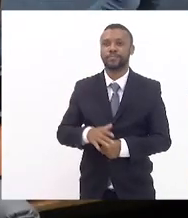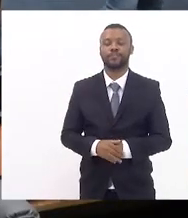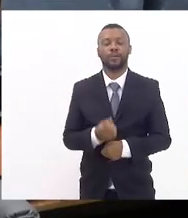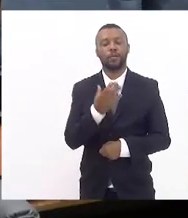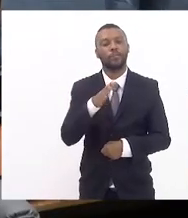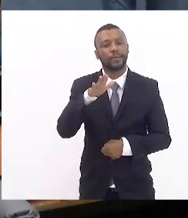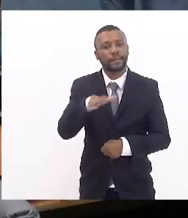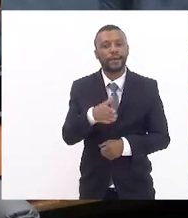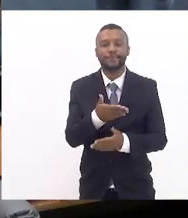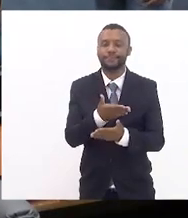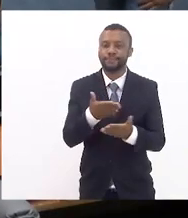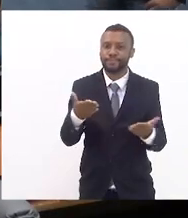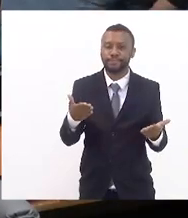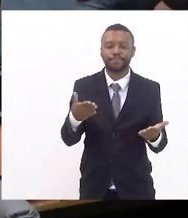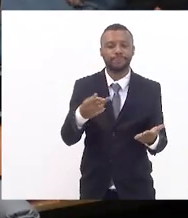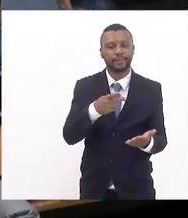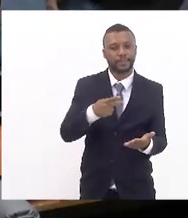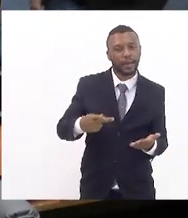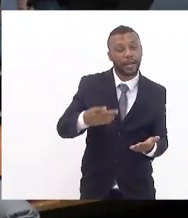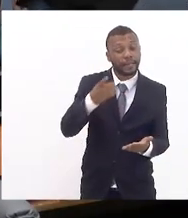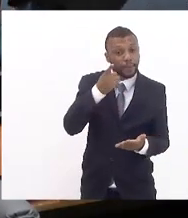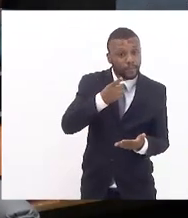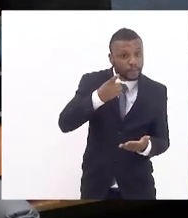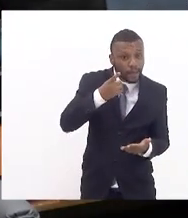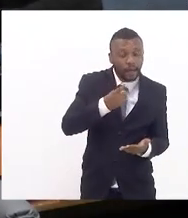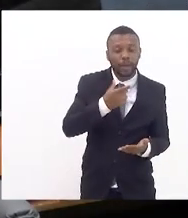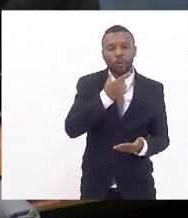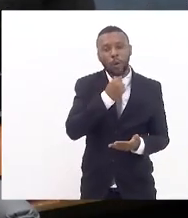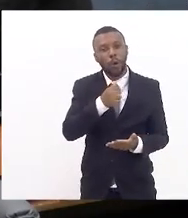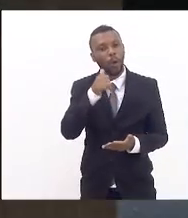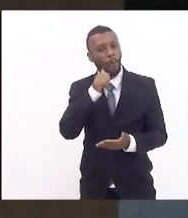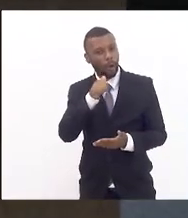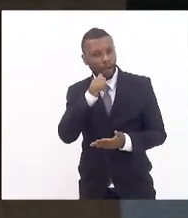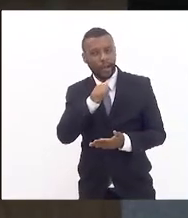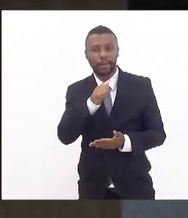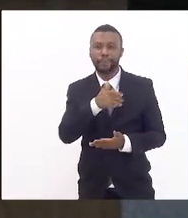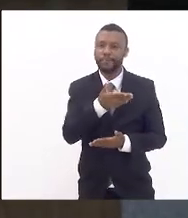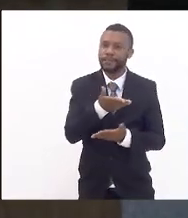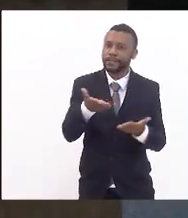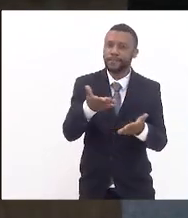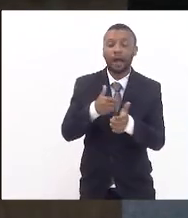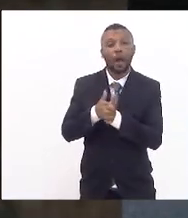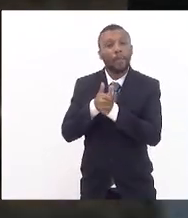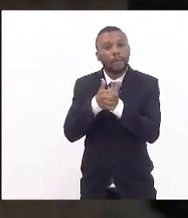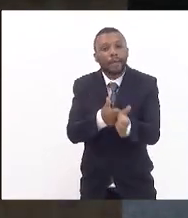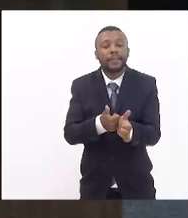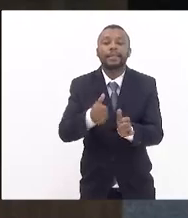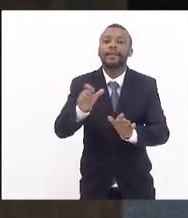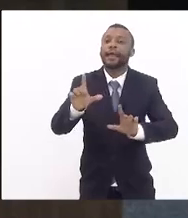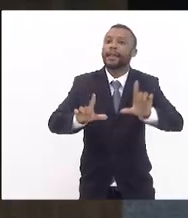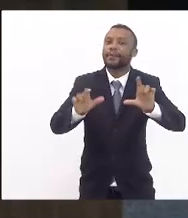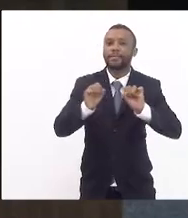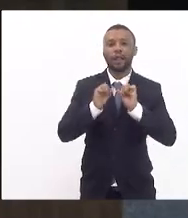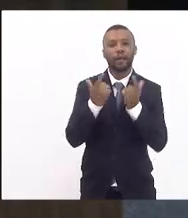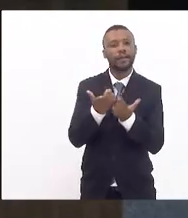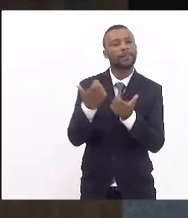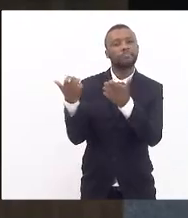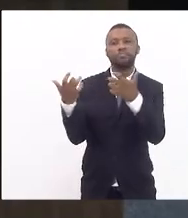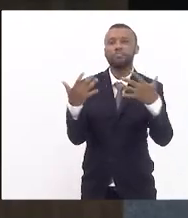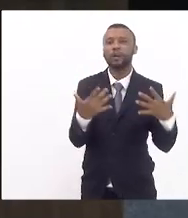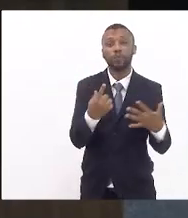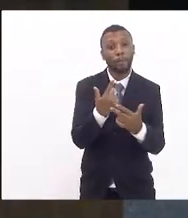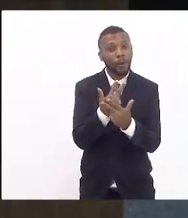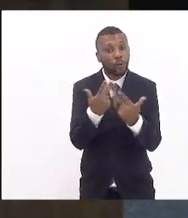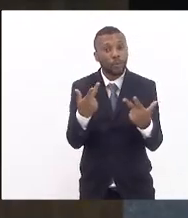Boa tarde, deputados e deputadas, todos que estão aqui nos acompanhando na TV Alerge. Eu queria falar, presidente, de uma coisa que